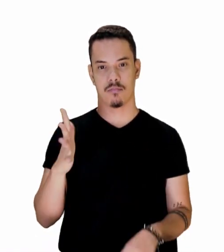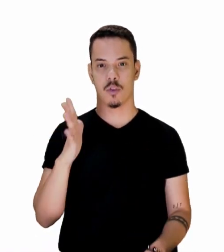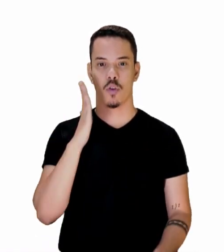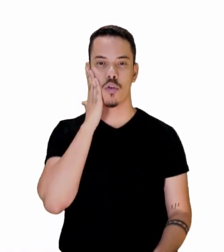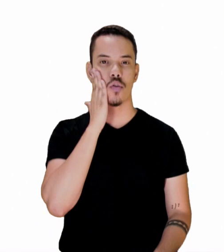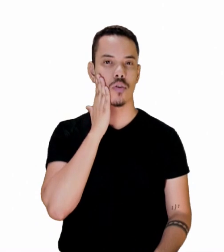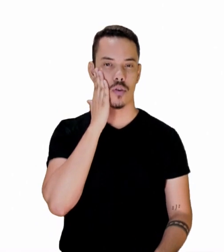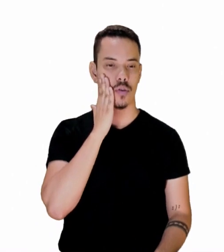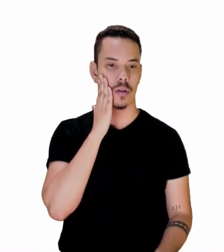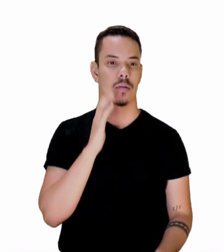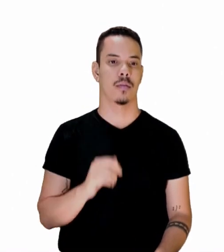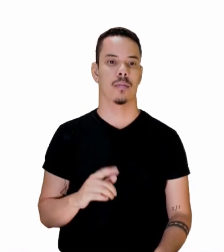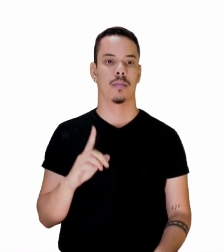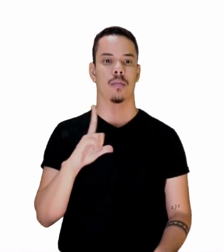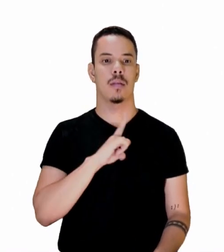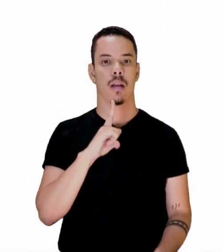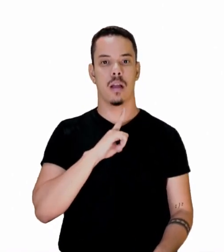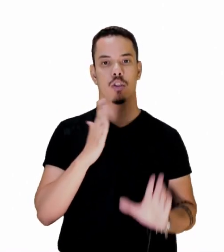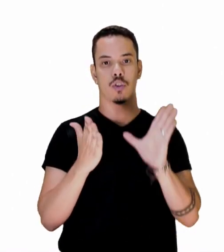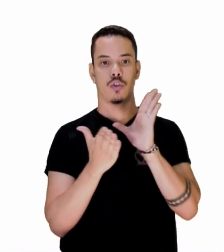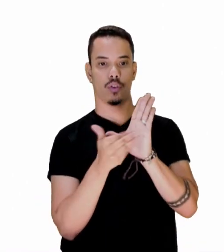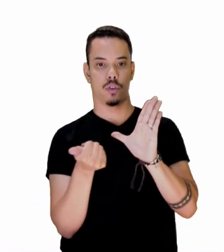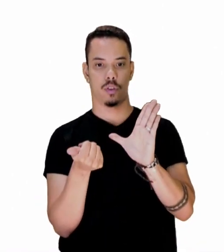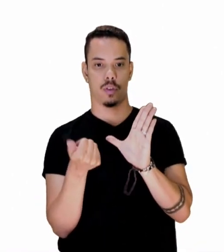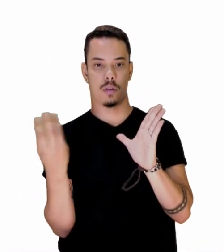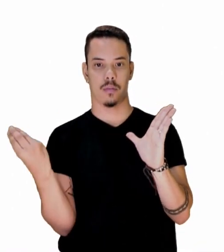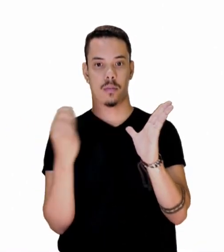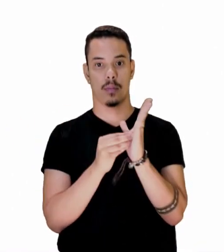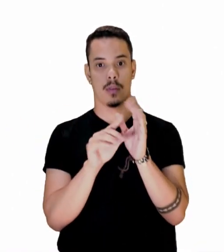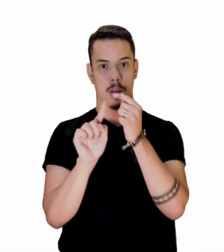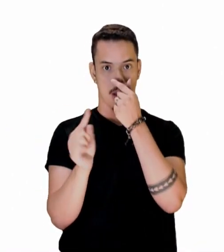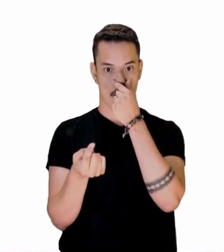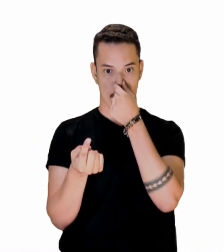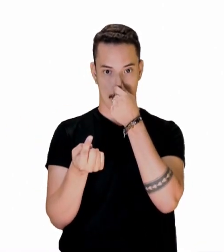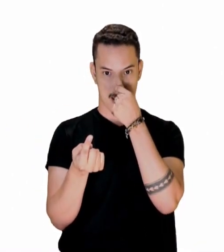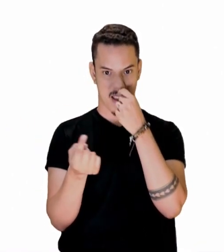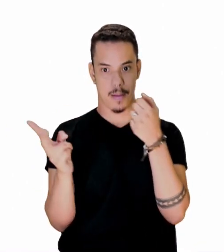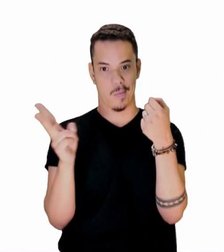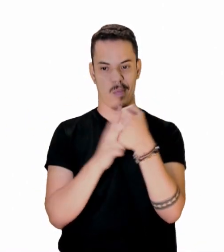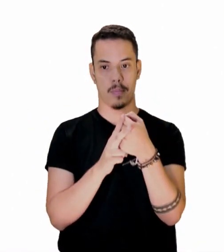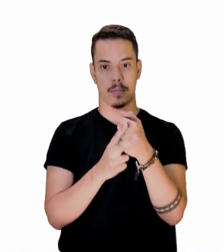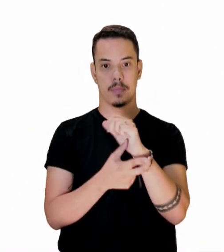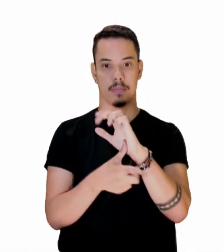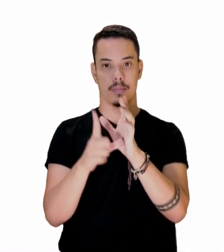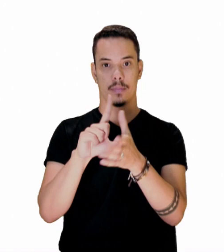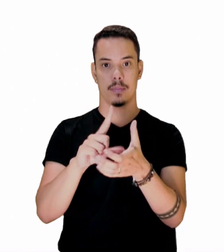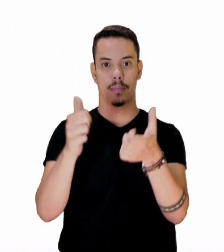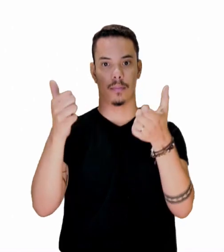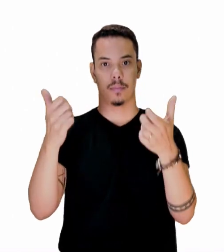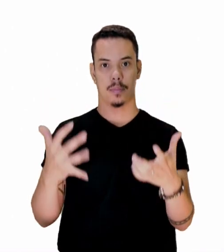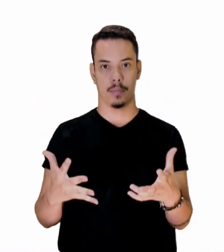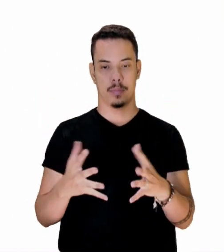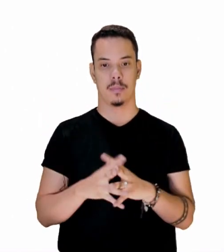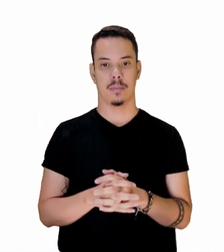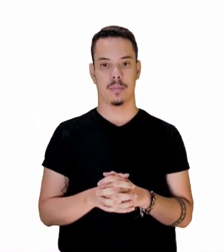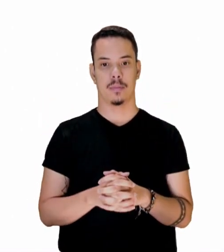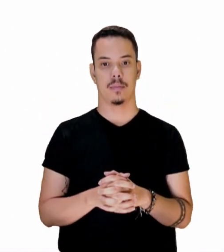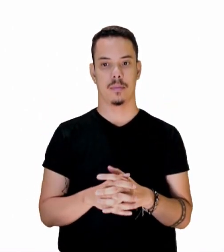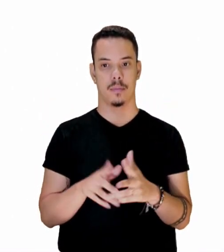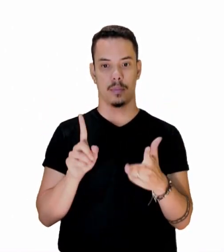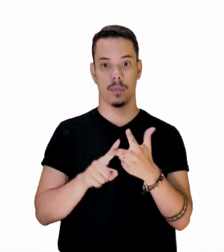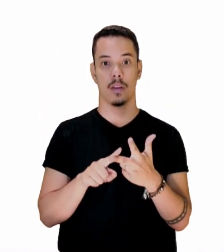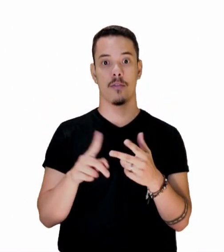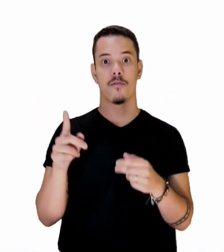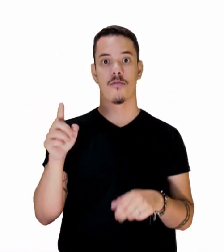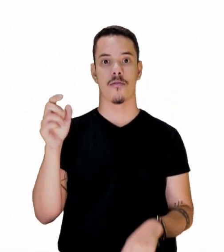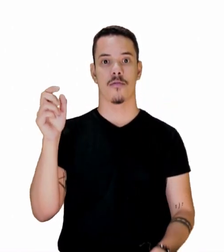aqui. Vai ter omissão, marcada por quem? Por uma vírgula de um verbo mencionado anteriormente. E o assíndeto vai